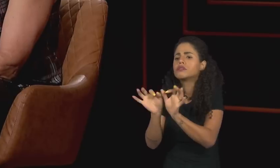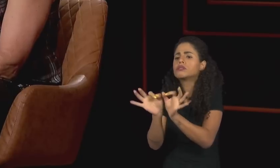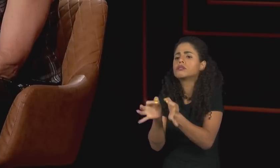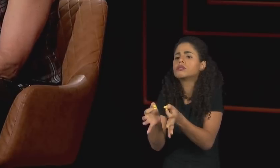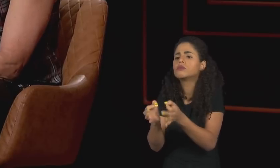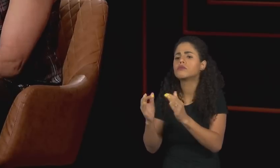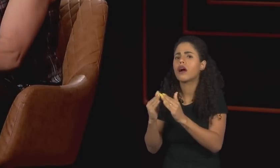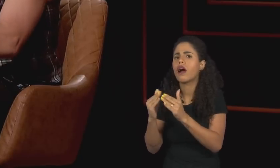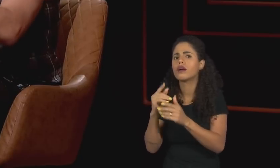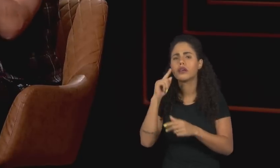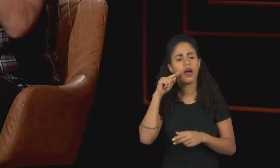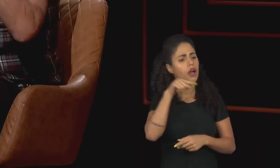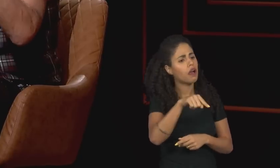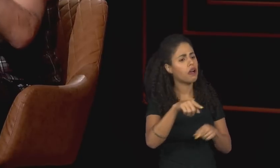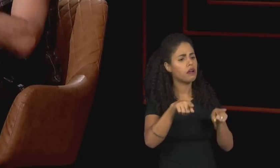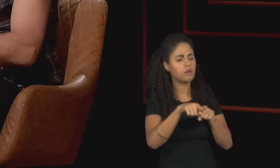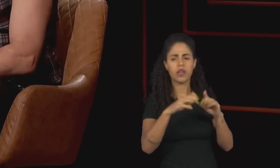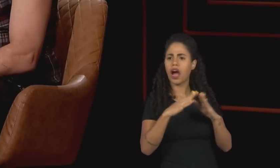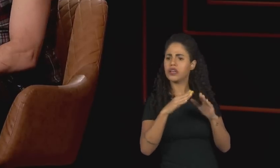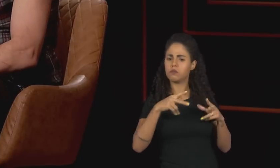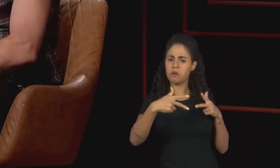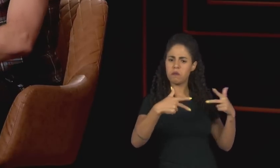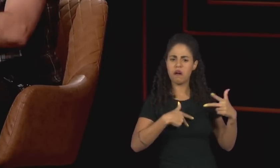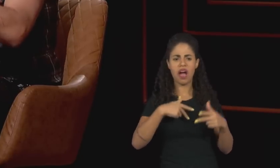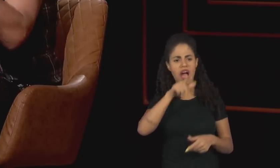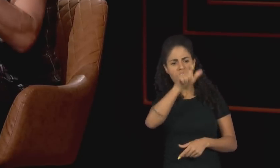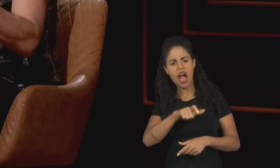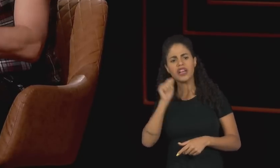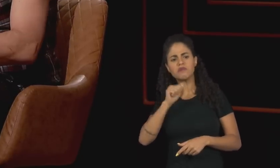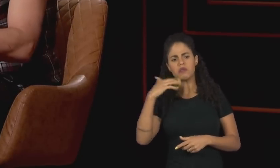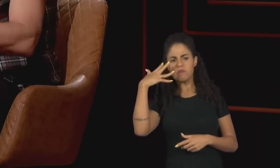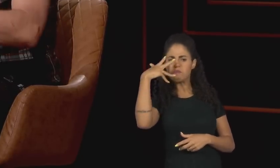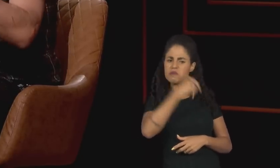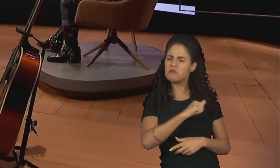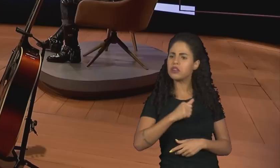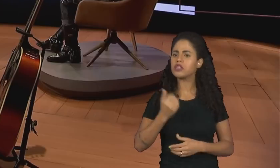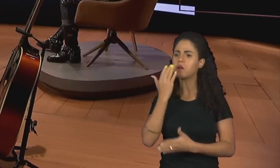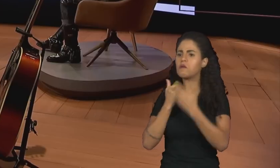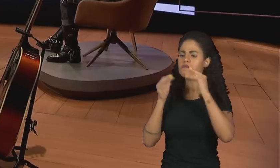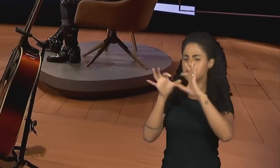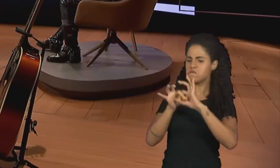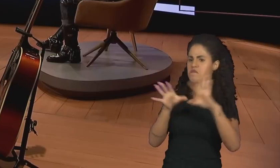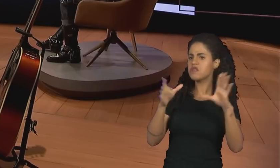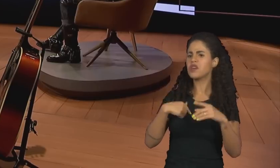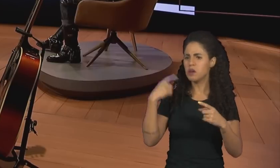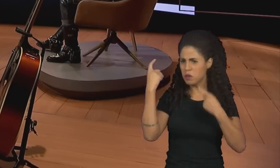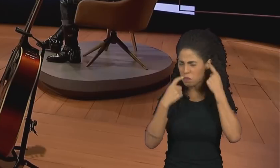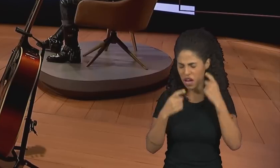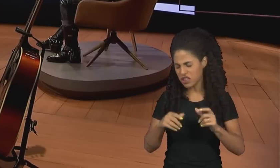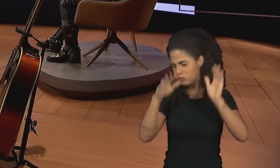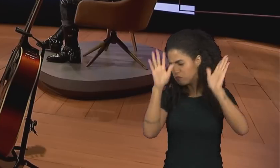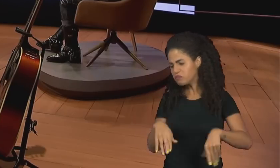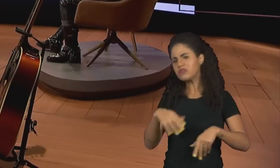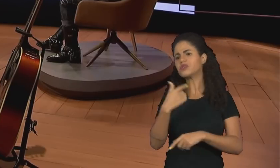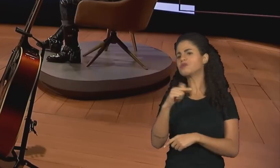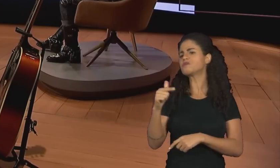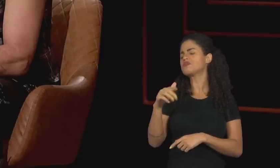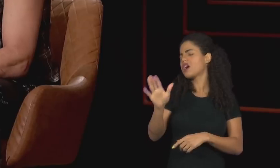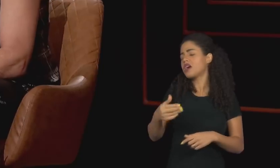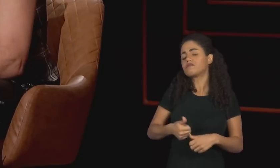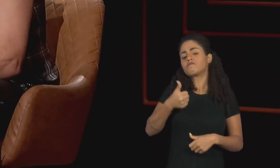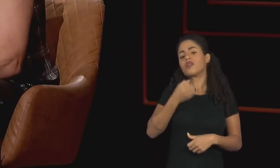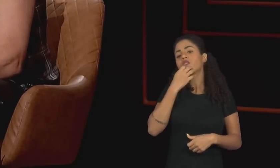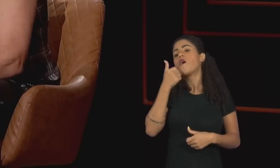Casa dos Artistas, aquelas minas gostosas lá, tinha comida à vontade, tinha tudo, isso aqui é um passeio no parque para mim, tá ligado? É prisão de